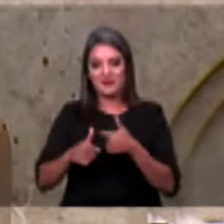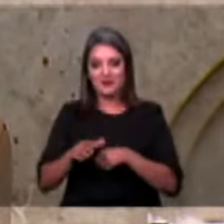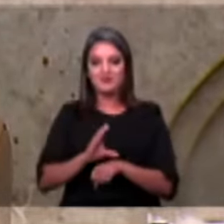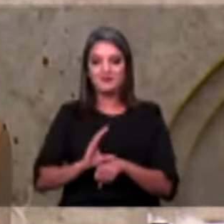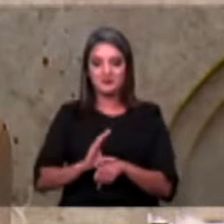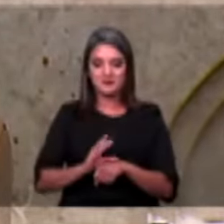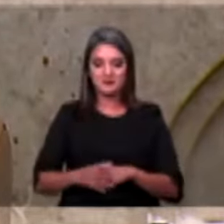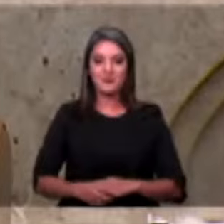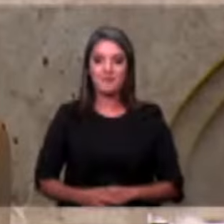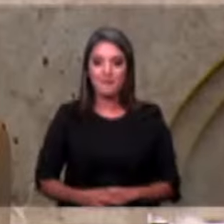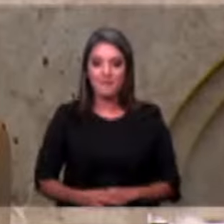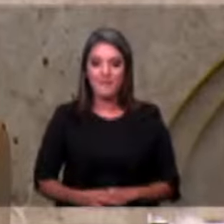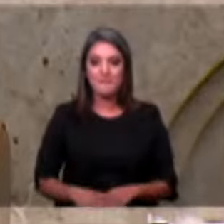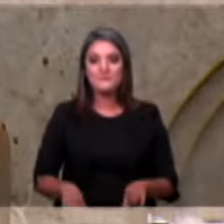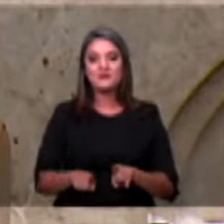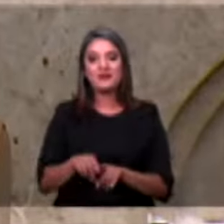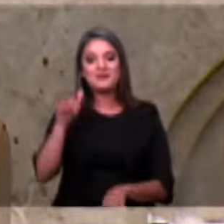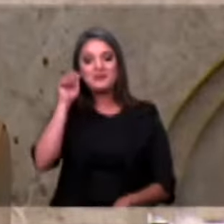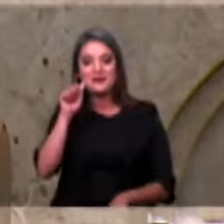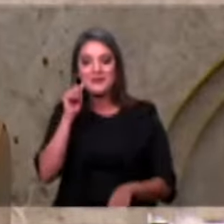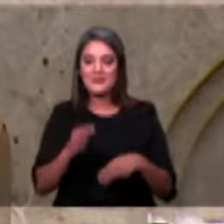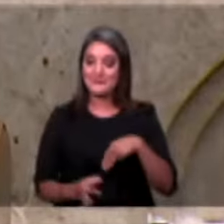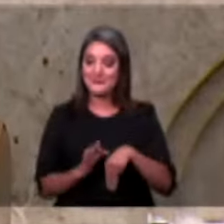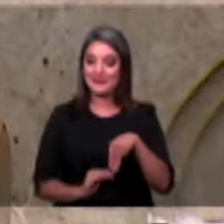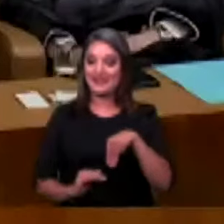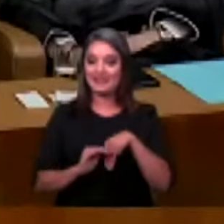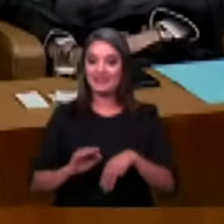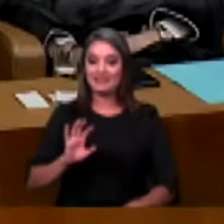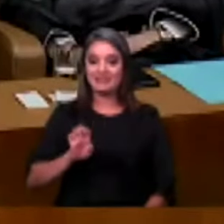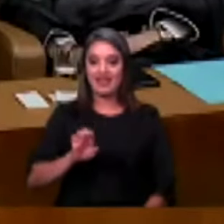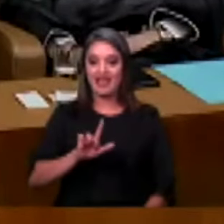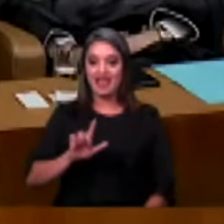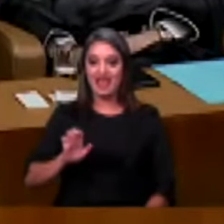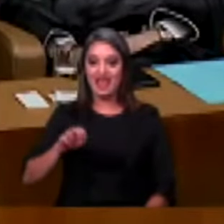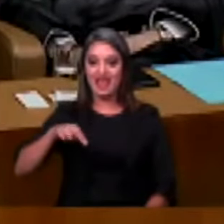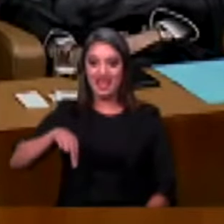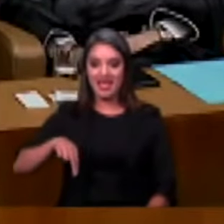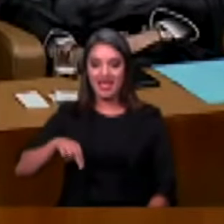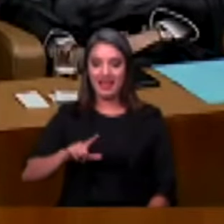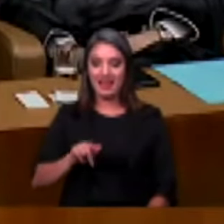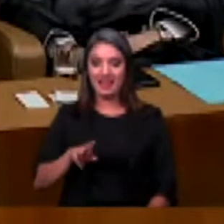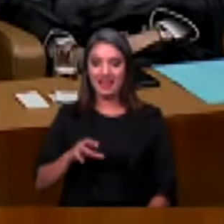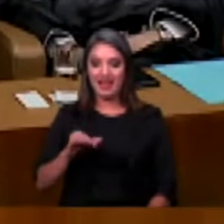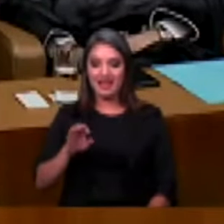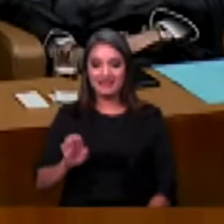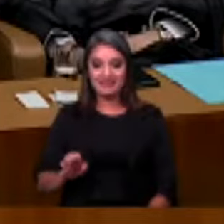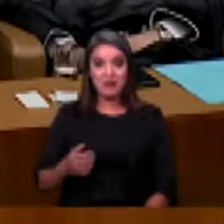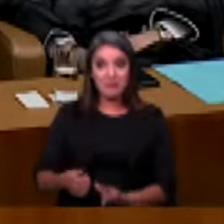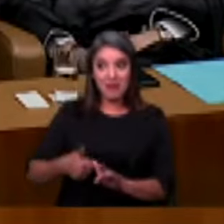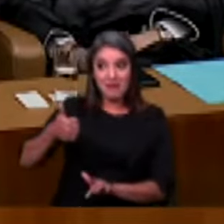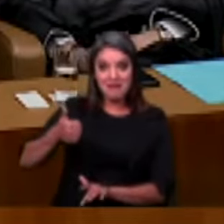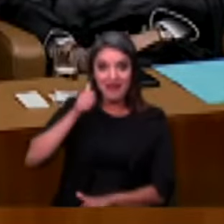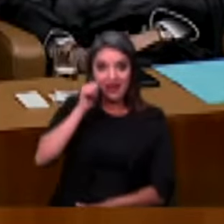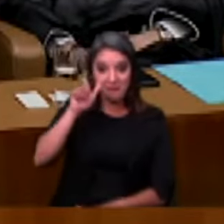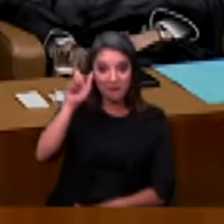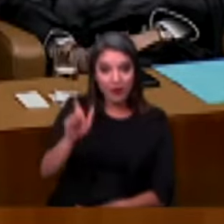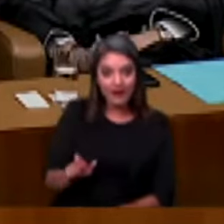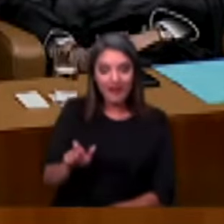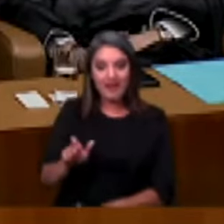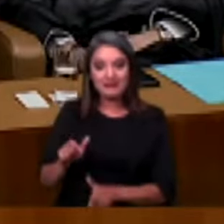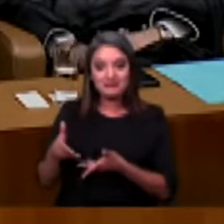constitucional, e da querida ministra Ellen Grace, primeira mulher a integrar e a